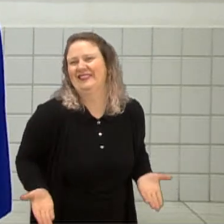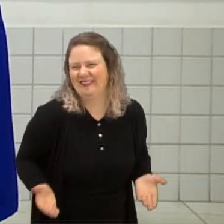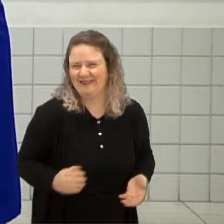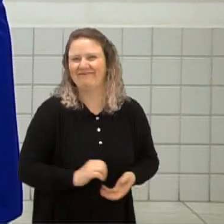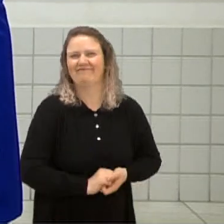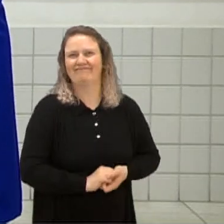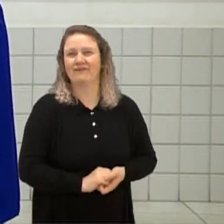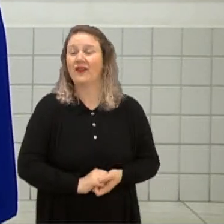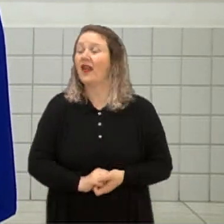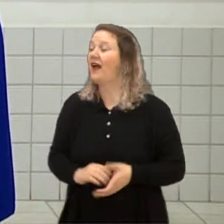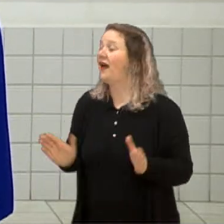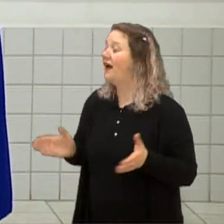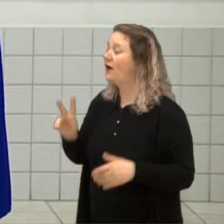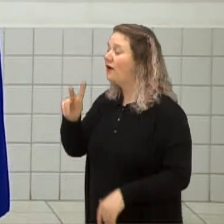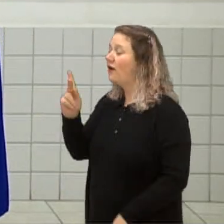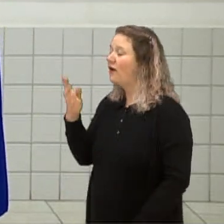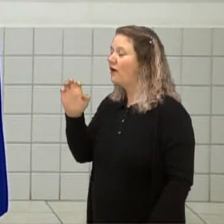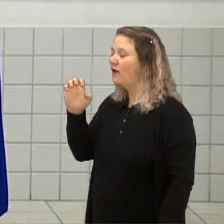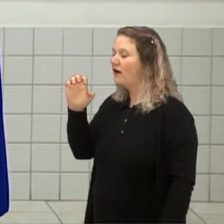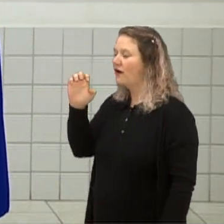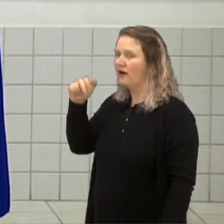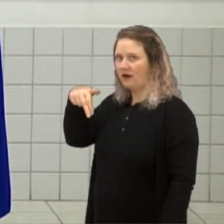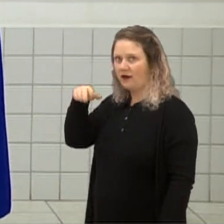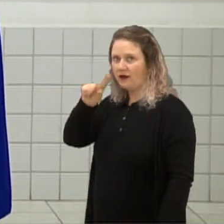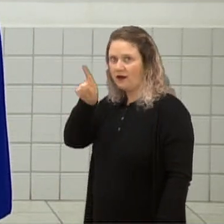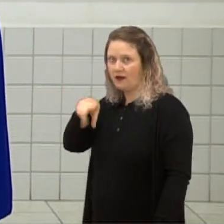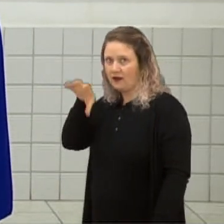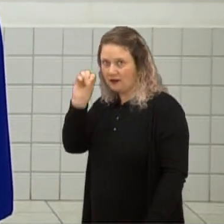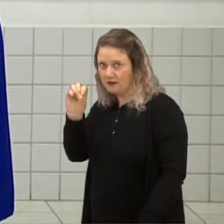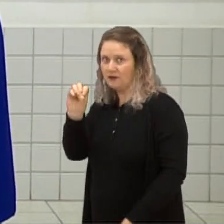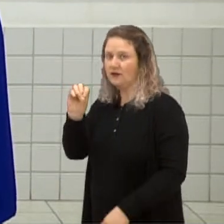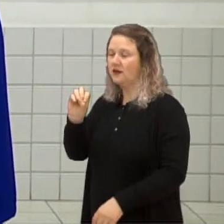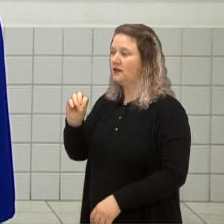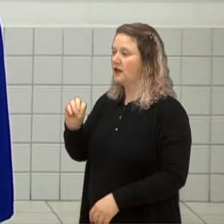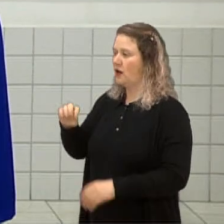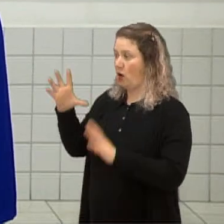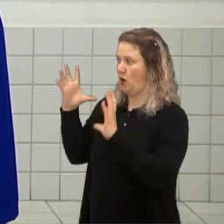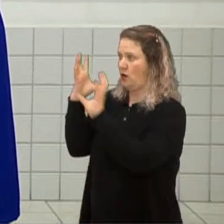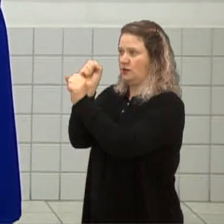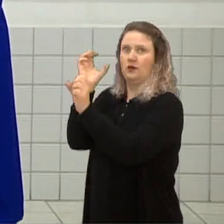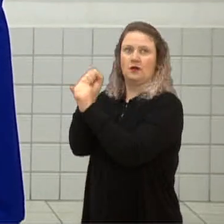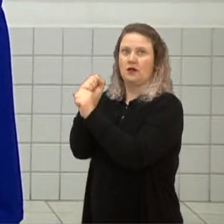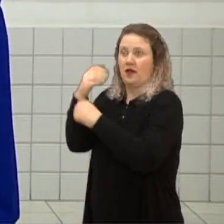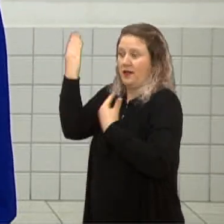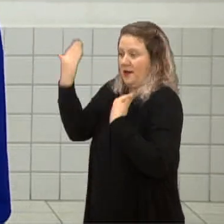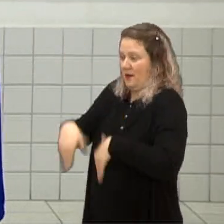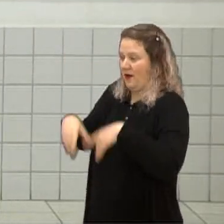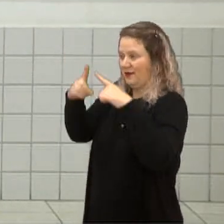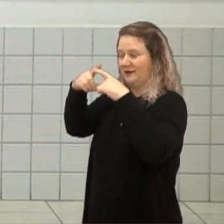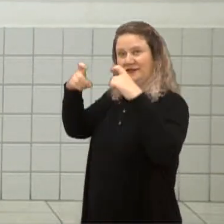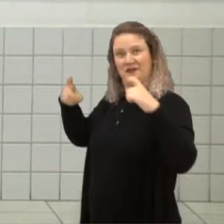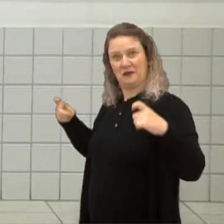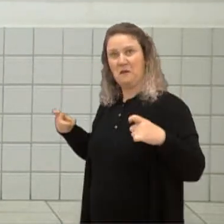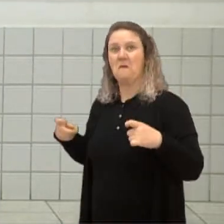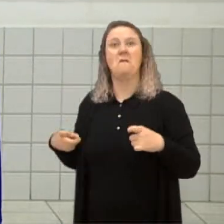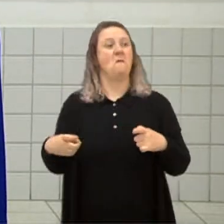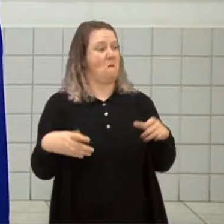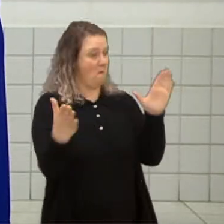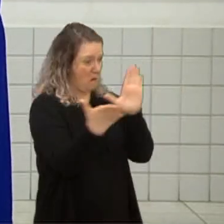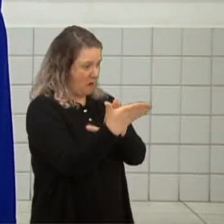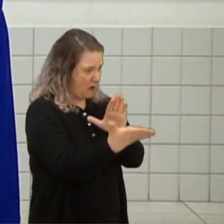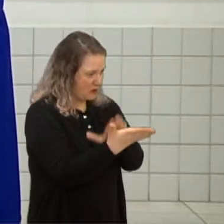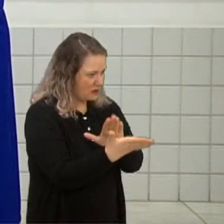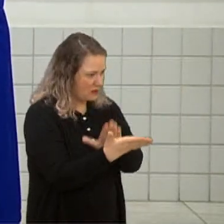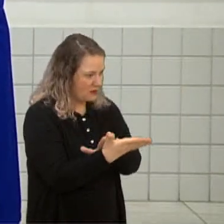O Enzo tá falando para você aqui, Fabiana, mandando a notícia, o Enzo Marchetti, do Colégio Militar, tirou nota máxima na prova de ciências, que ele adora. Ótimo, tá de parabéns.